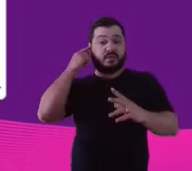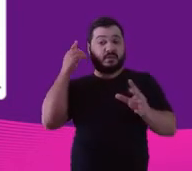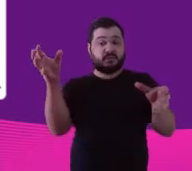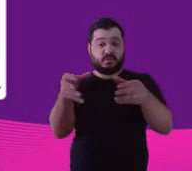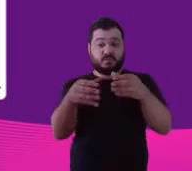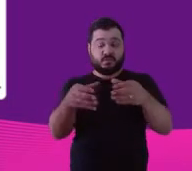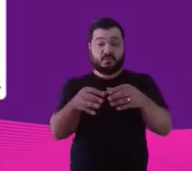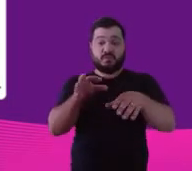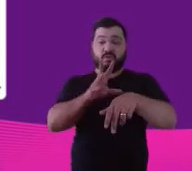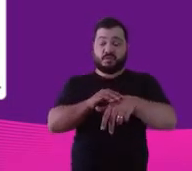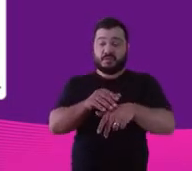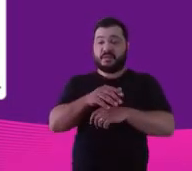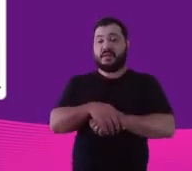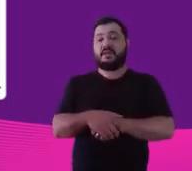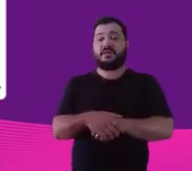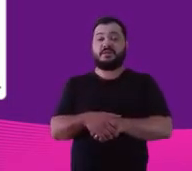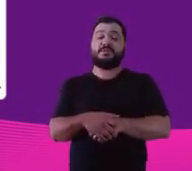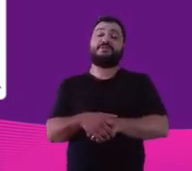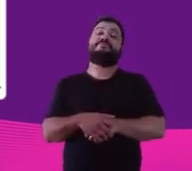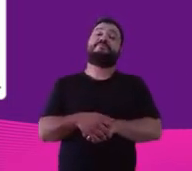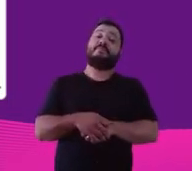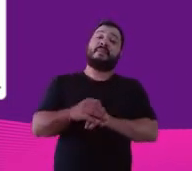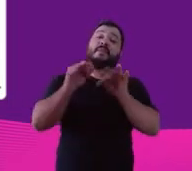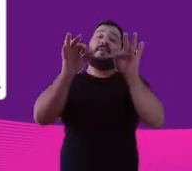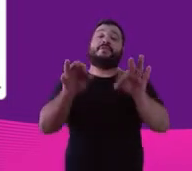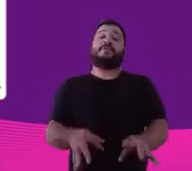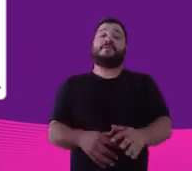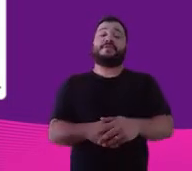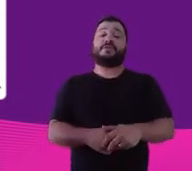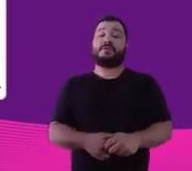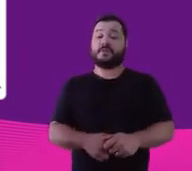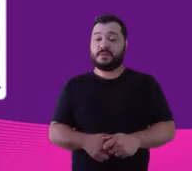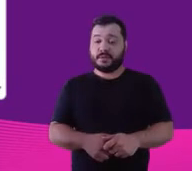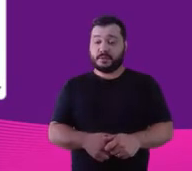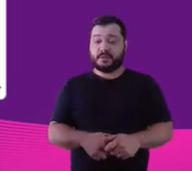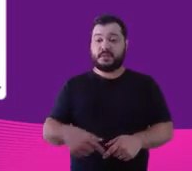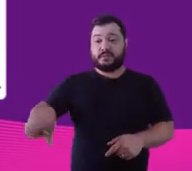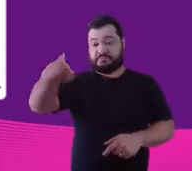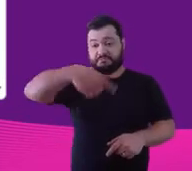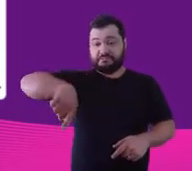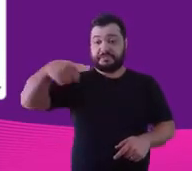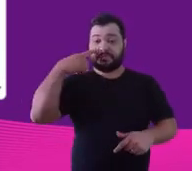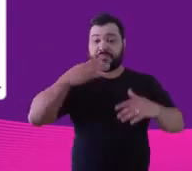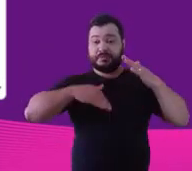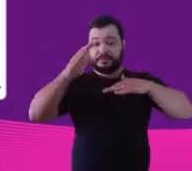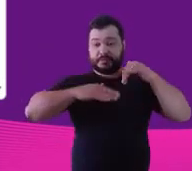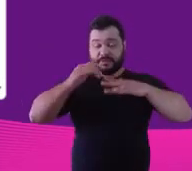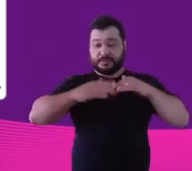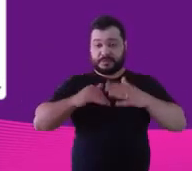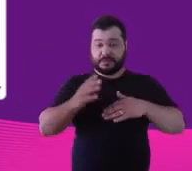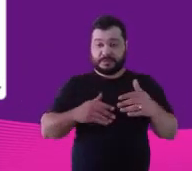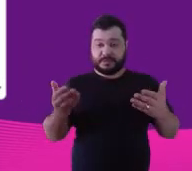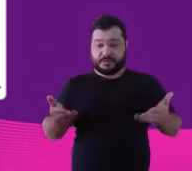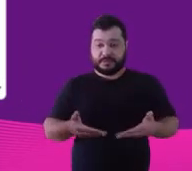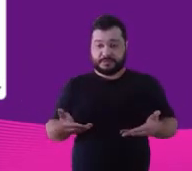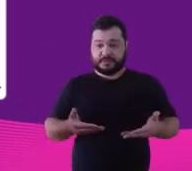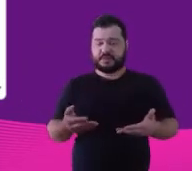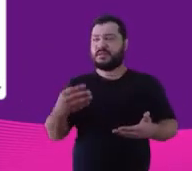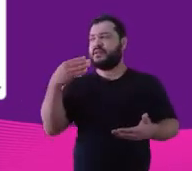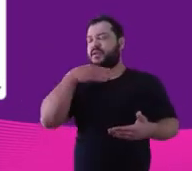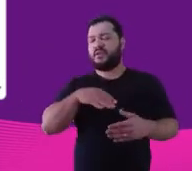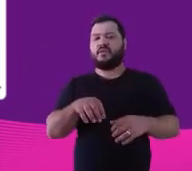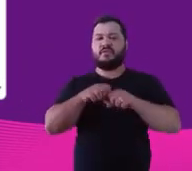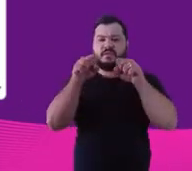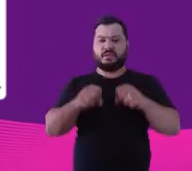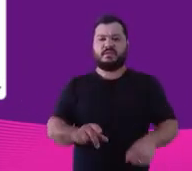de pacientes de alto risco de fechando aqui né você gente nossa prática hoje é claro que no sistema